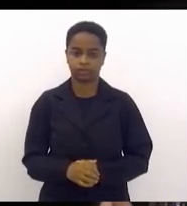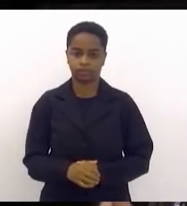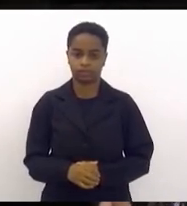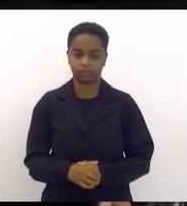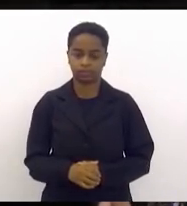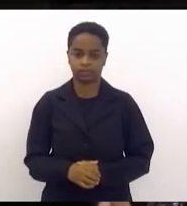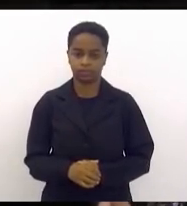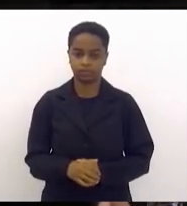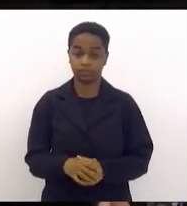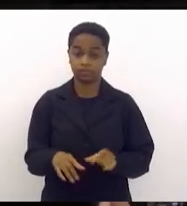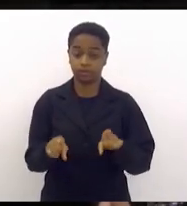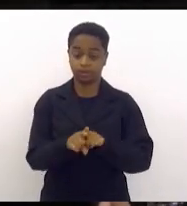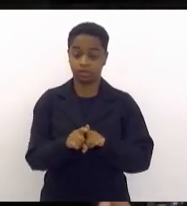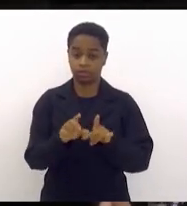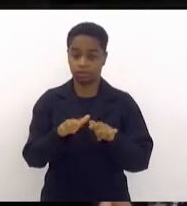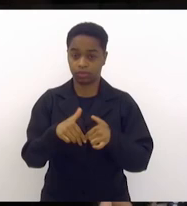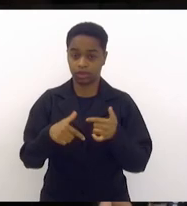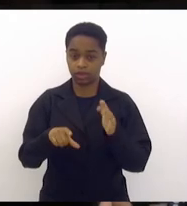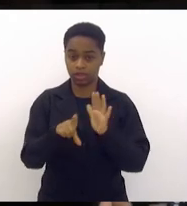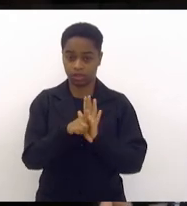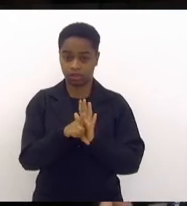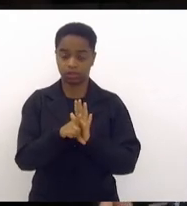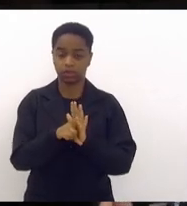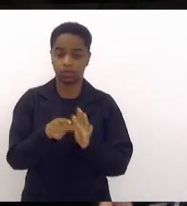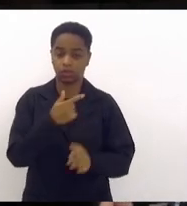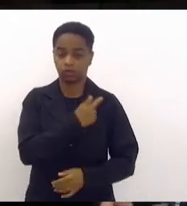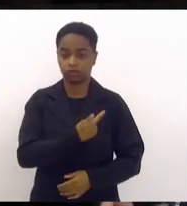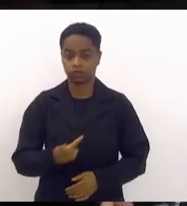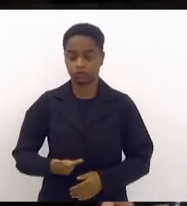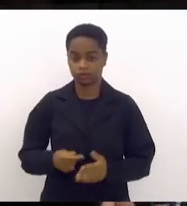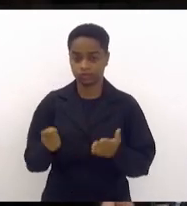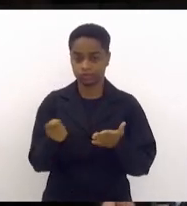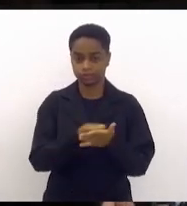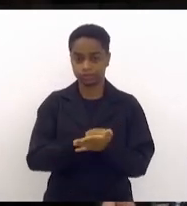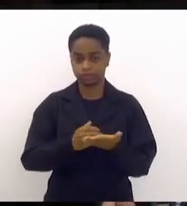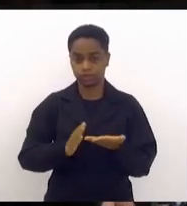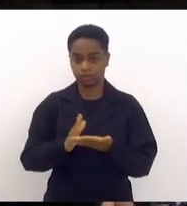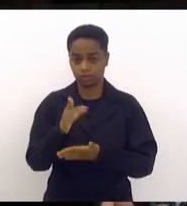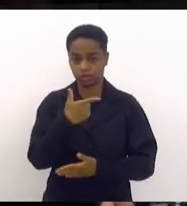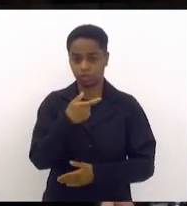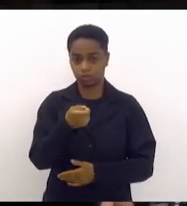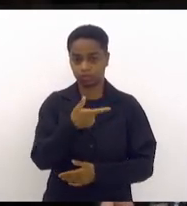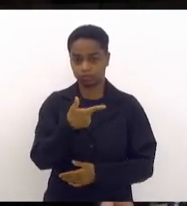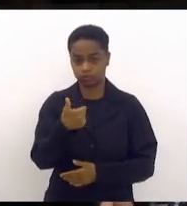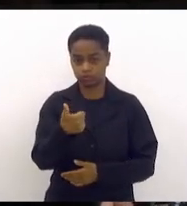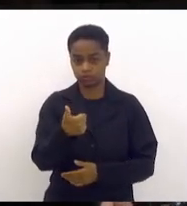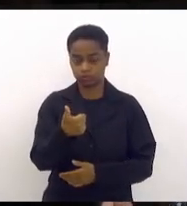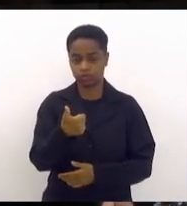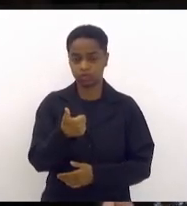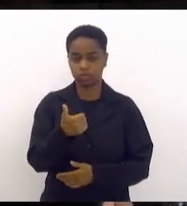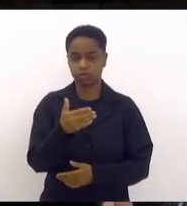decorrente desta lei que foi sancionada pelo Governador Cláudio Castro em 2021 surgiu o primeiro a